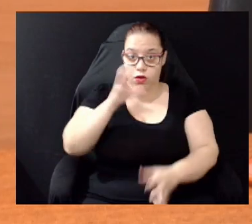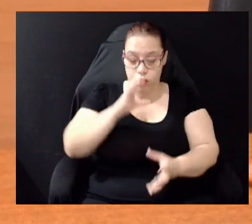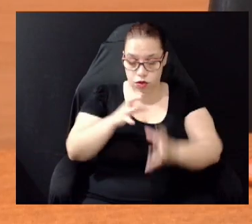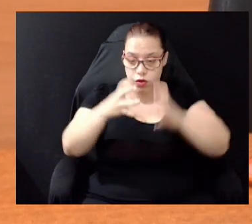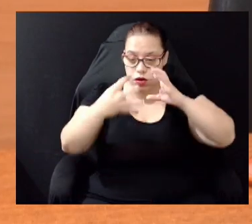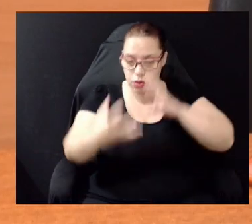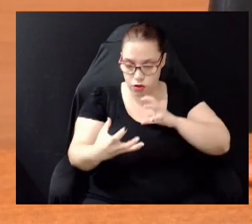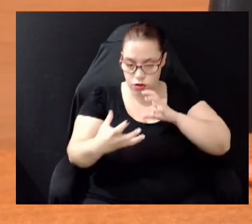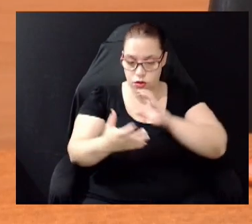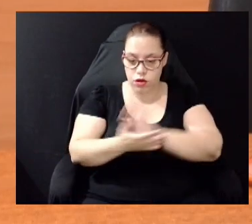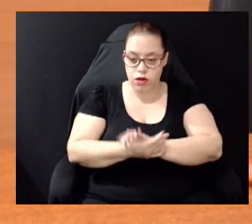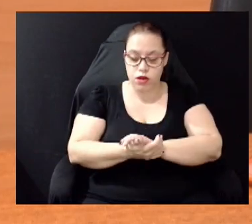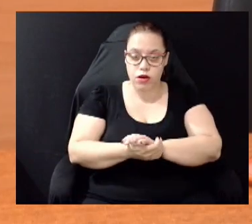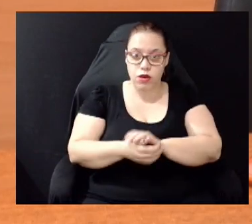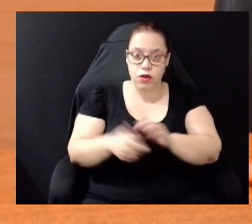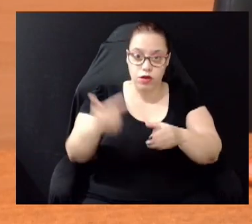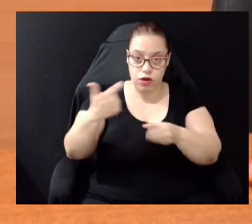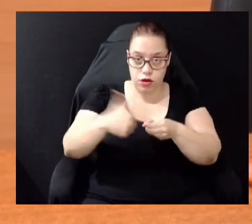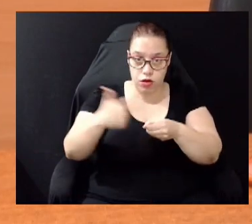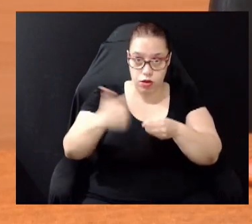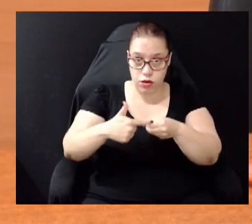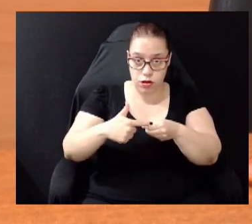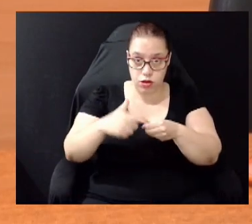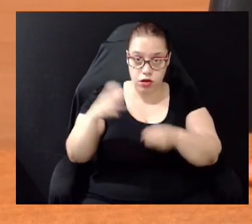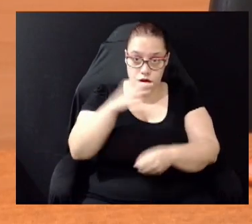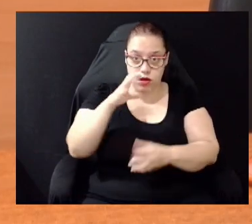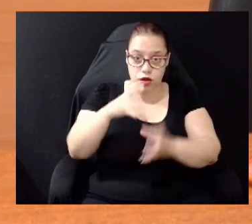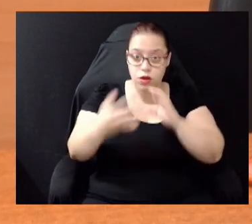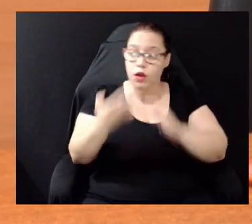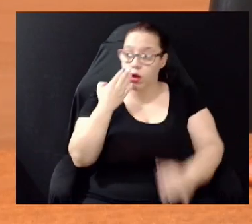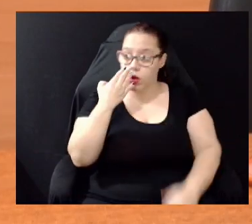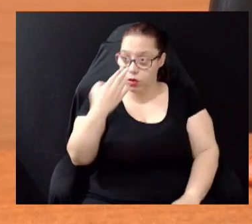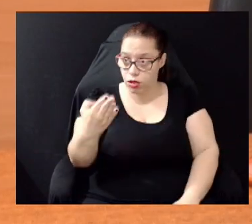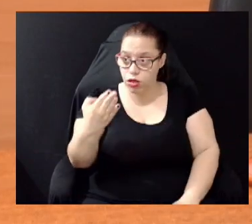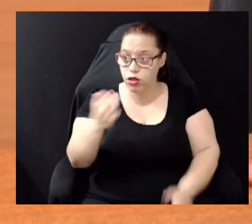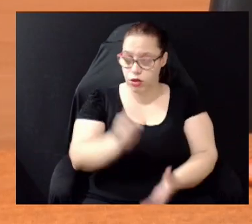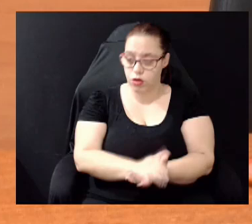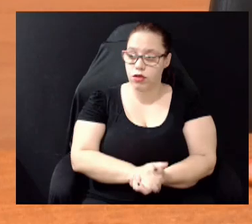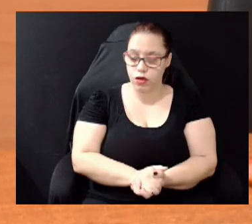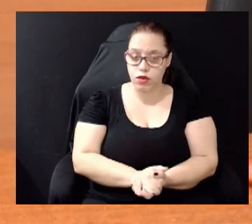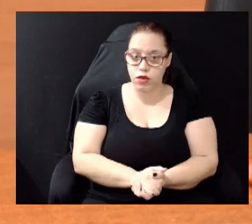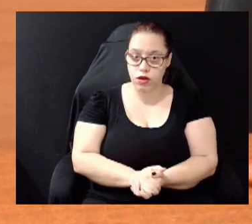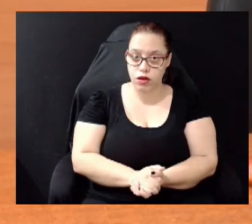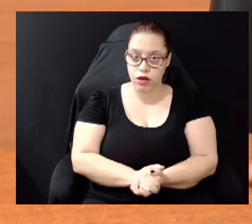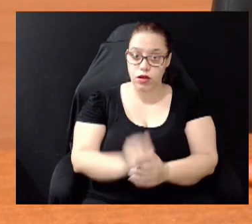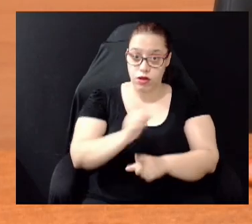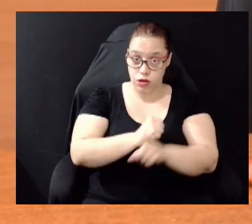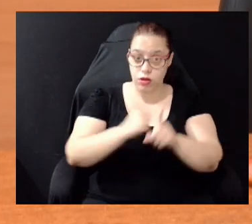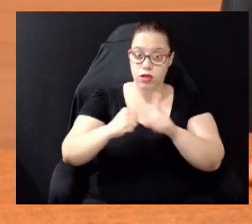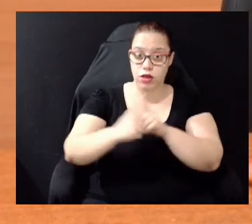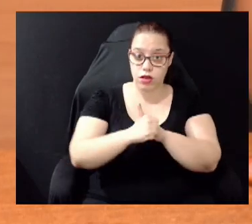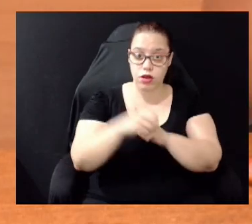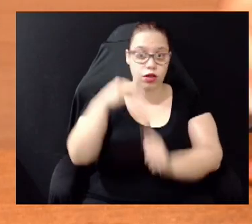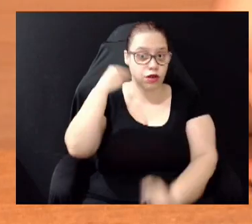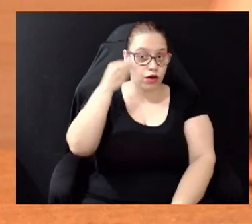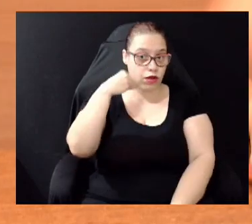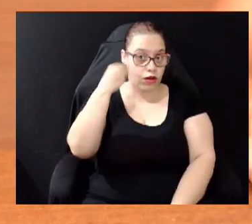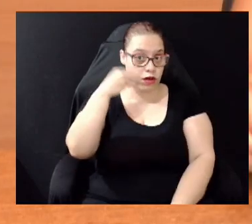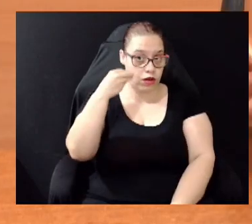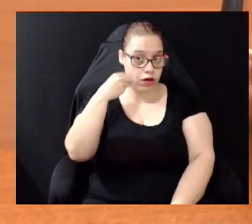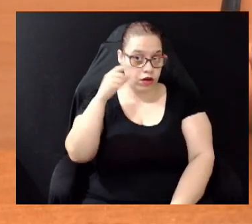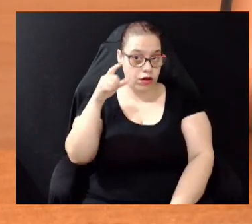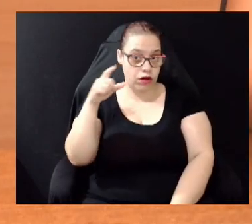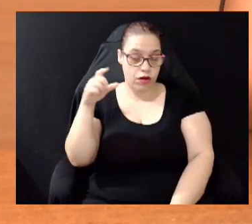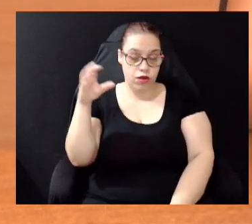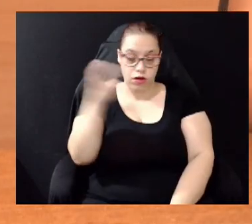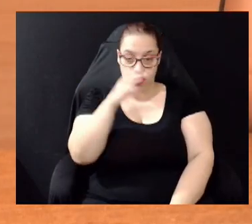exploração do petróleo, da crise climática. Ela me pediu para eu socializar, inclusive, a experiência das lutas climáticas que estão em curso